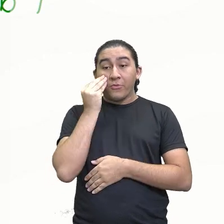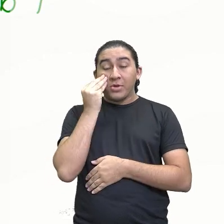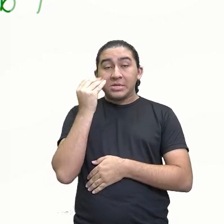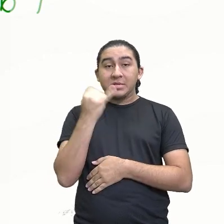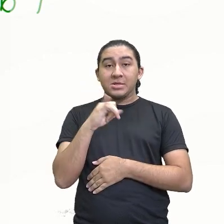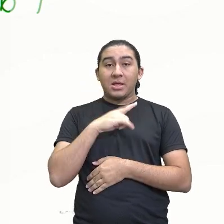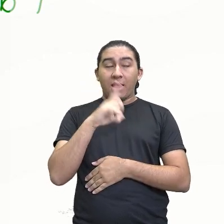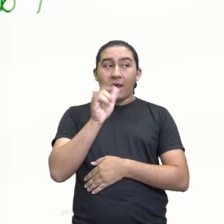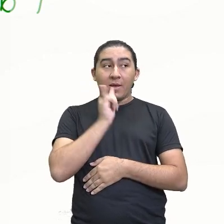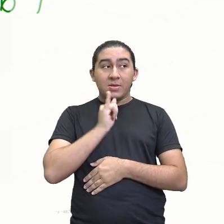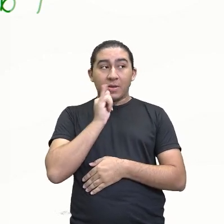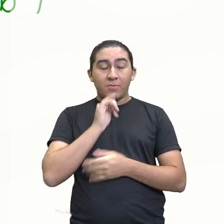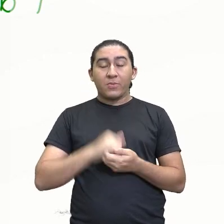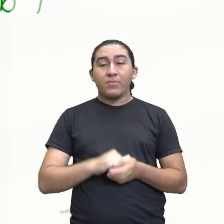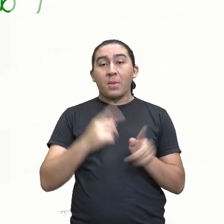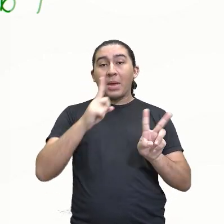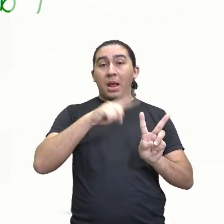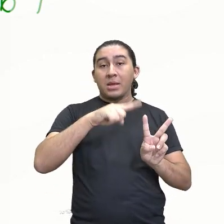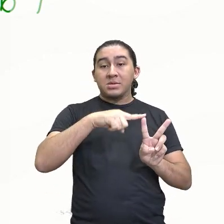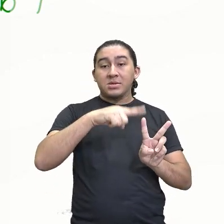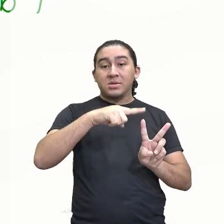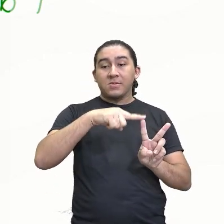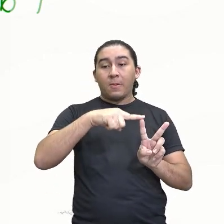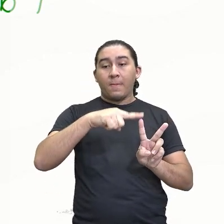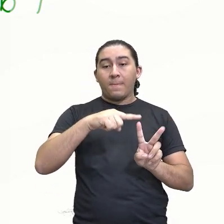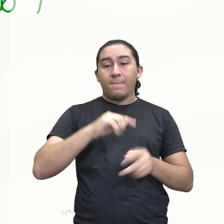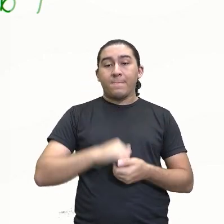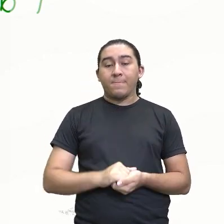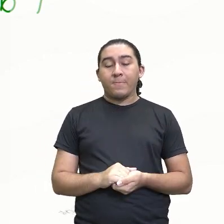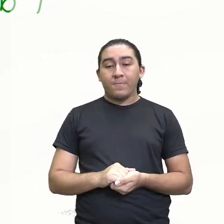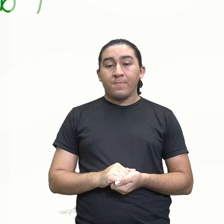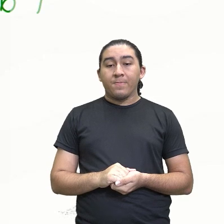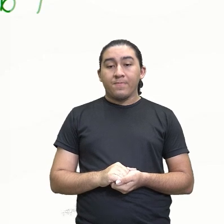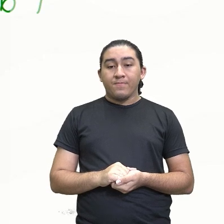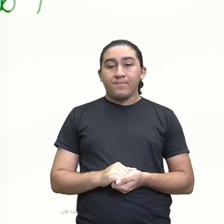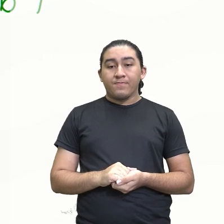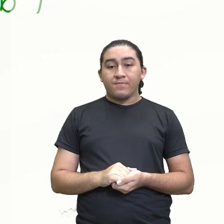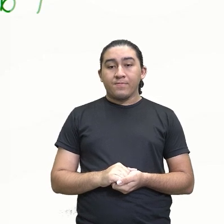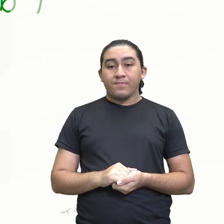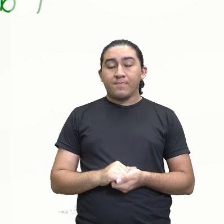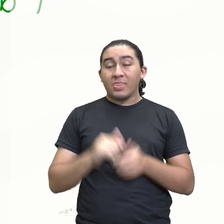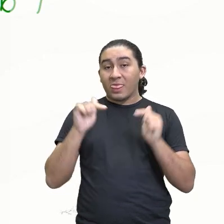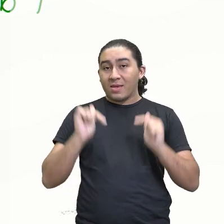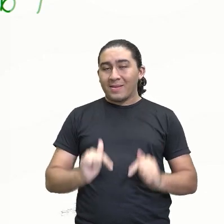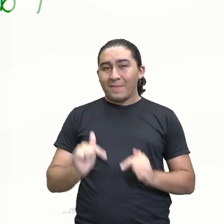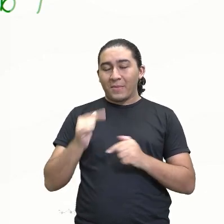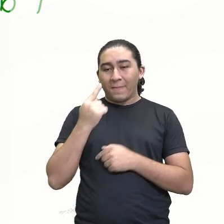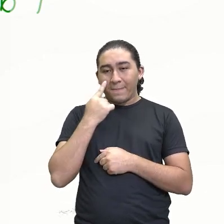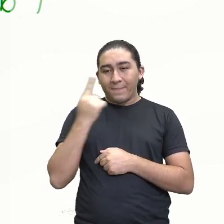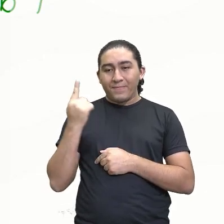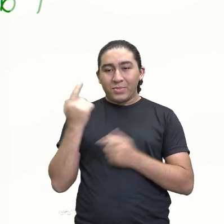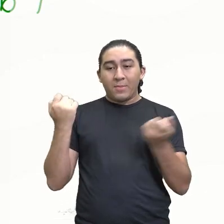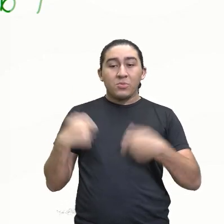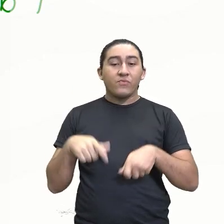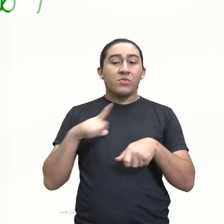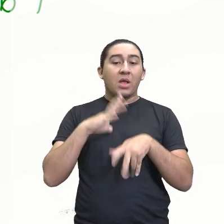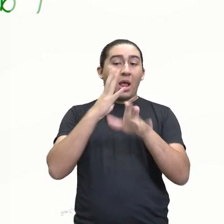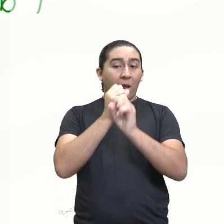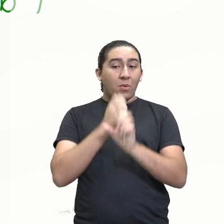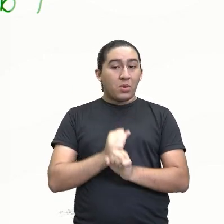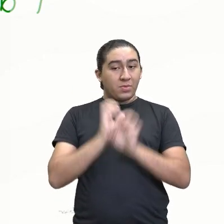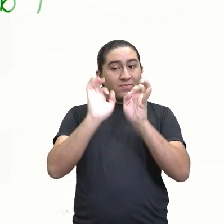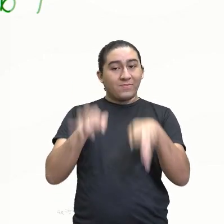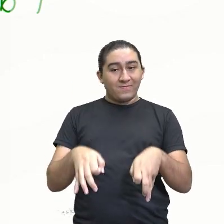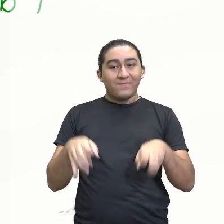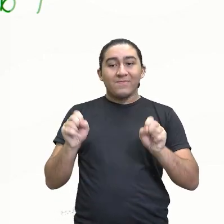uma raiz, tá? Então, nós vamos aqui, ó, passar uma borracha aqui do lado, para que a gente possa compreender